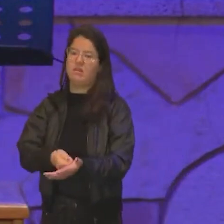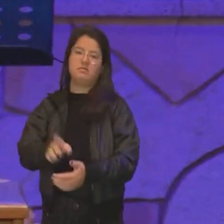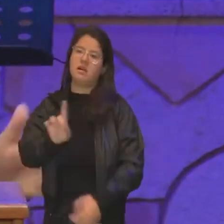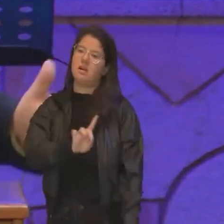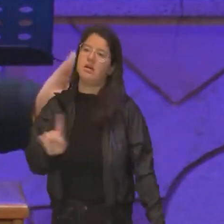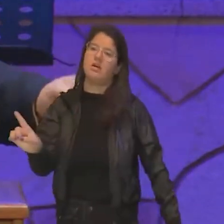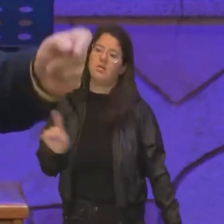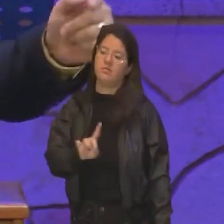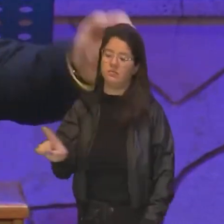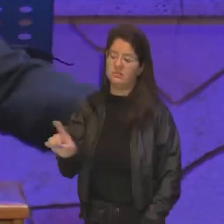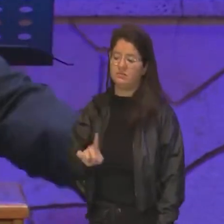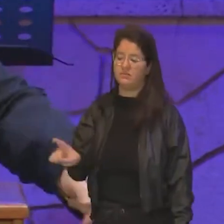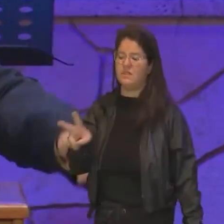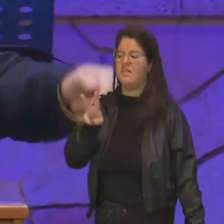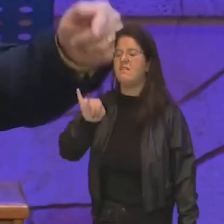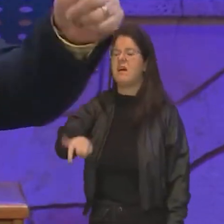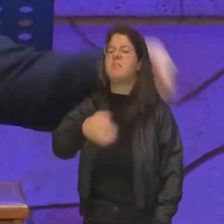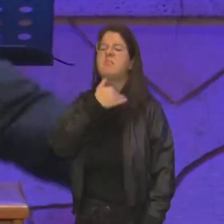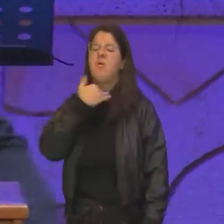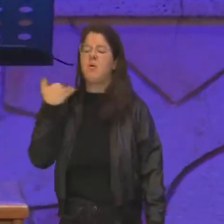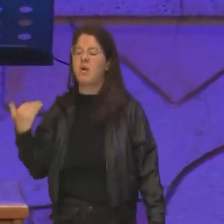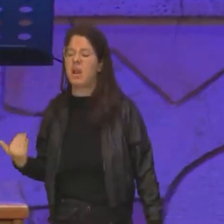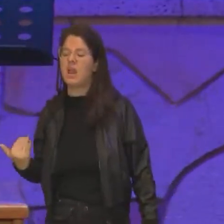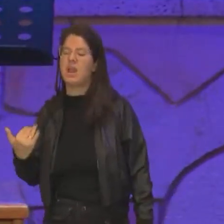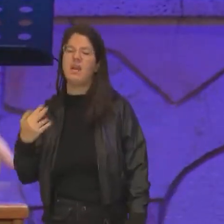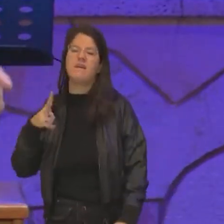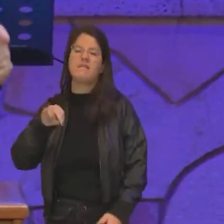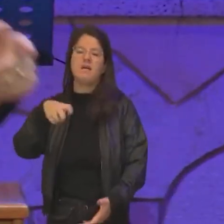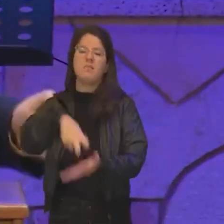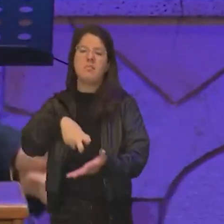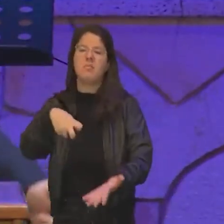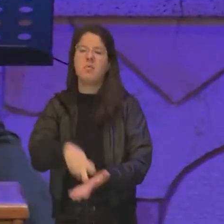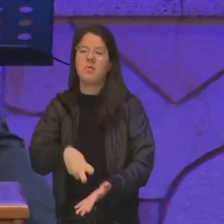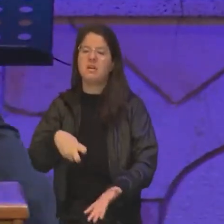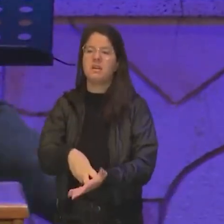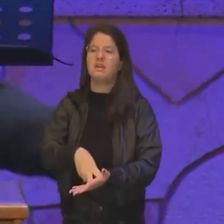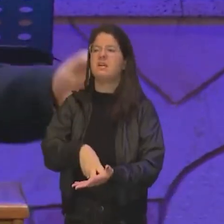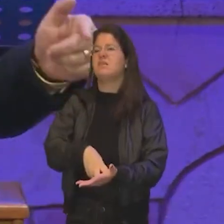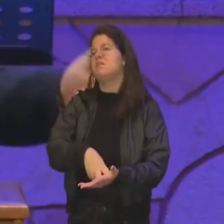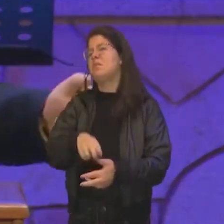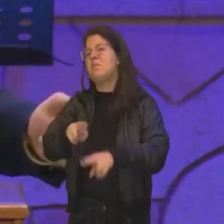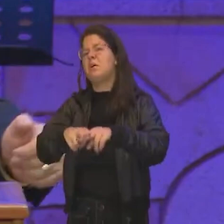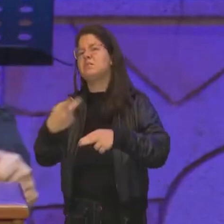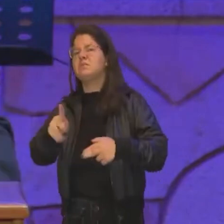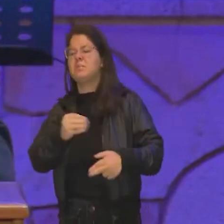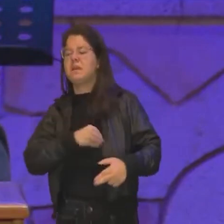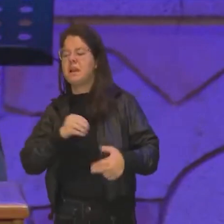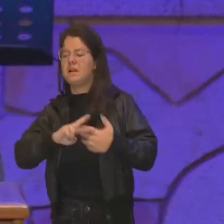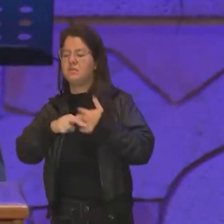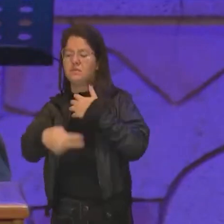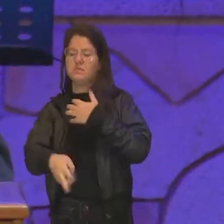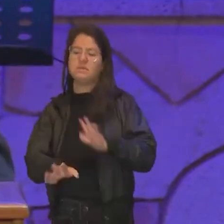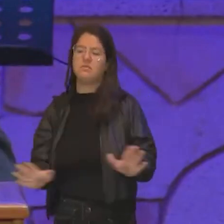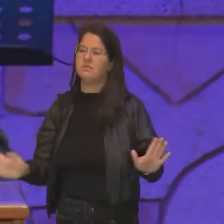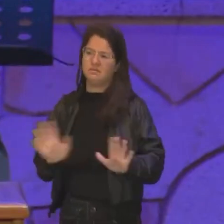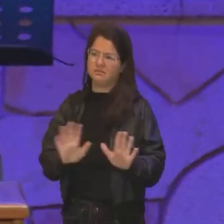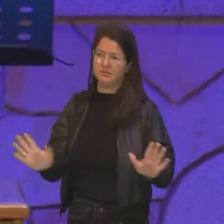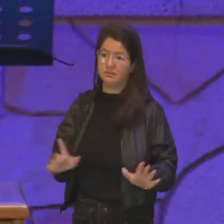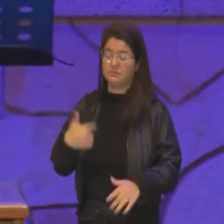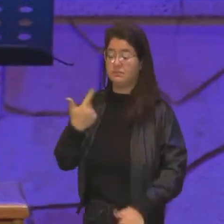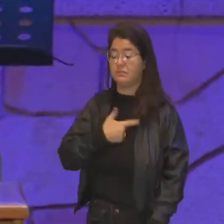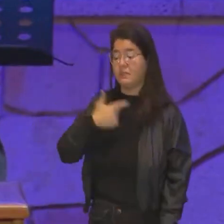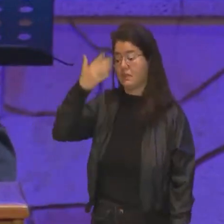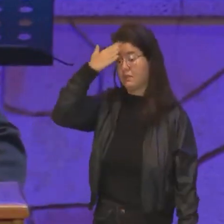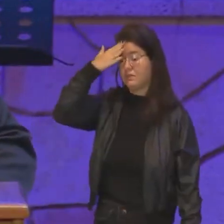apresentavam. Você será morto, você será punido, você está passando por isso por causa do seu pecado. E nós